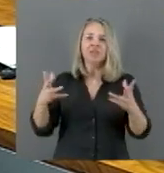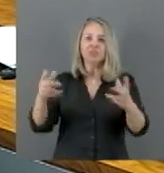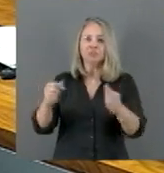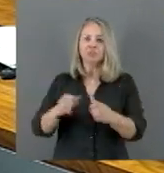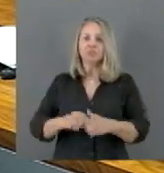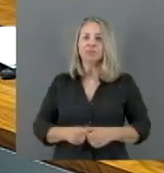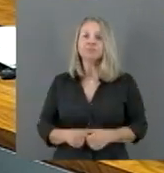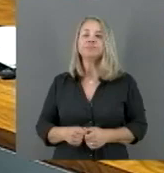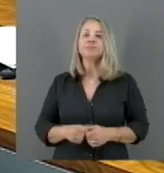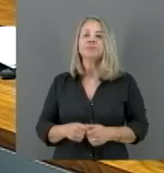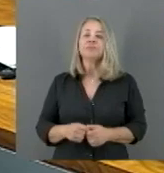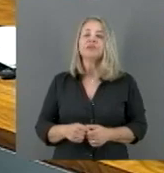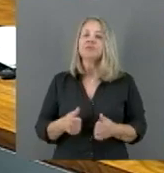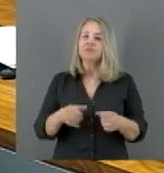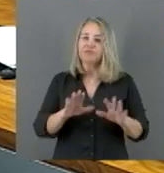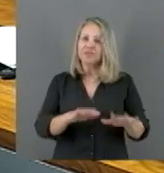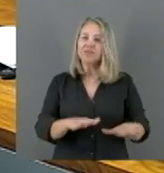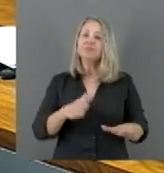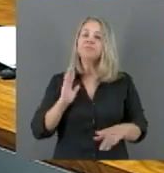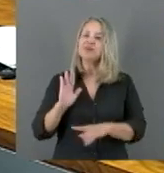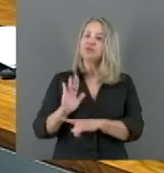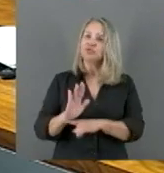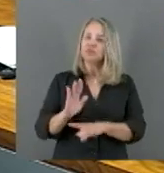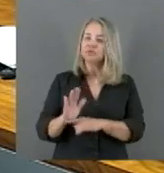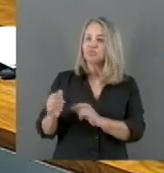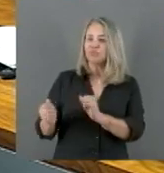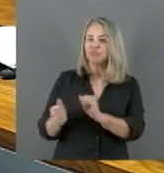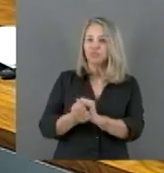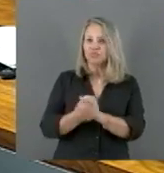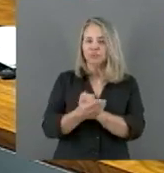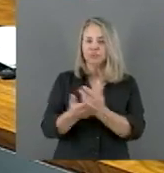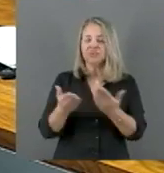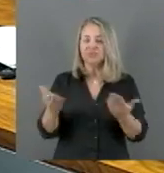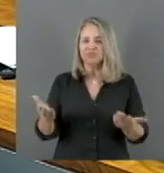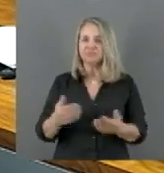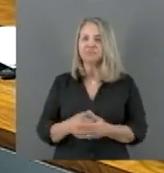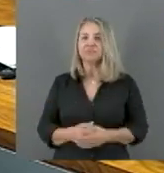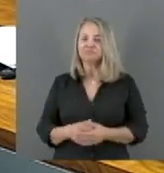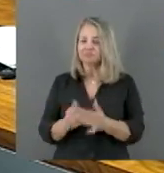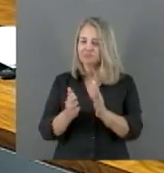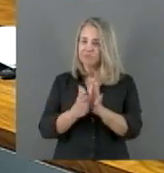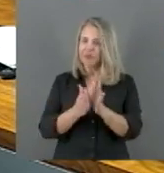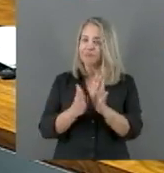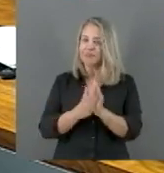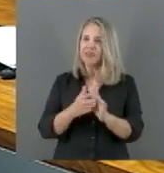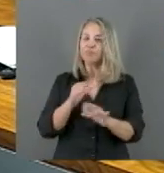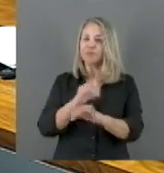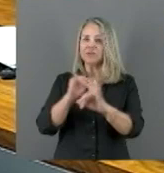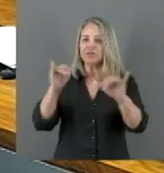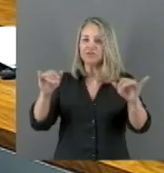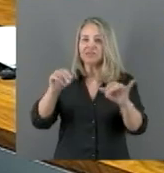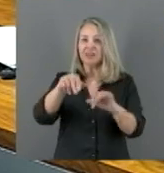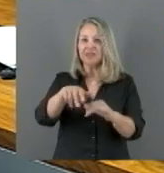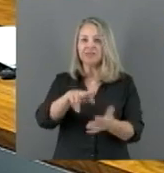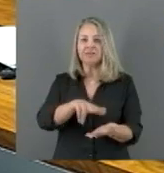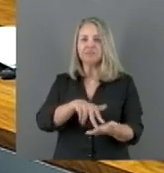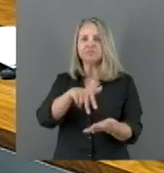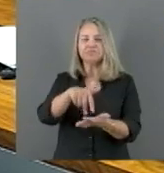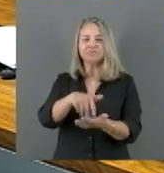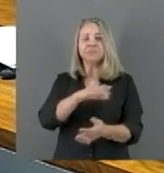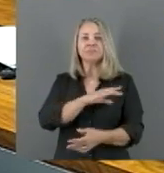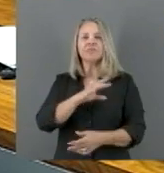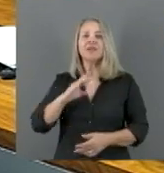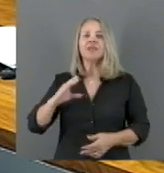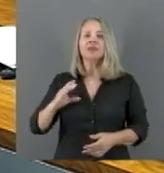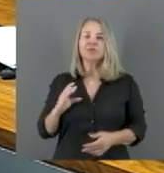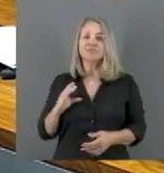Fica aqui essa minha contribuição. Estou junto com Vossa Excelência. Vossa Excelência dá de parabéns por denunciar aqui na tribuna da Comissão de